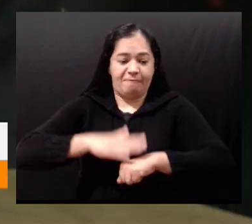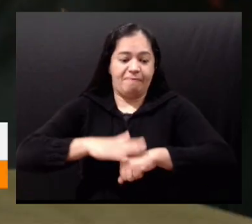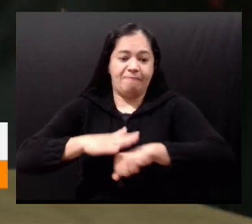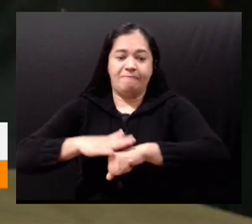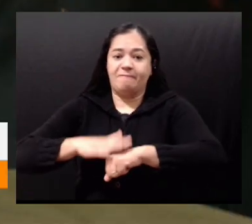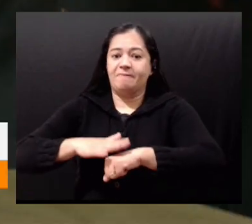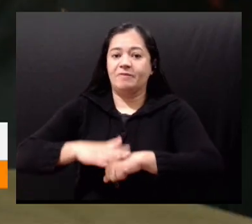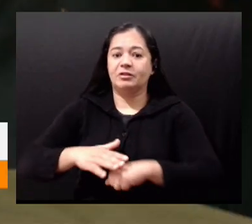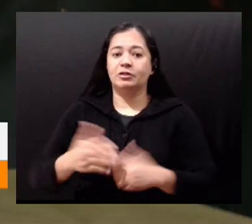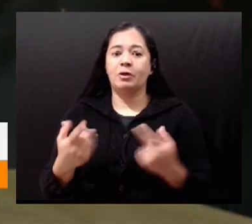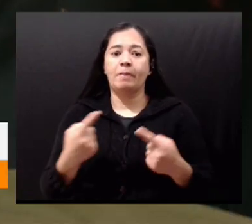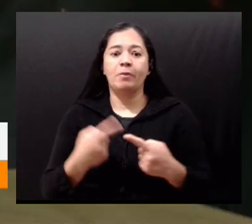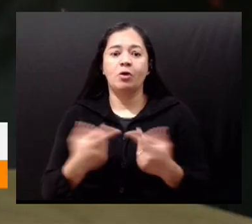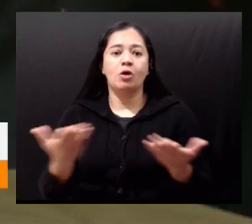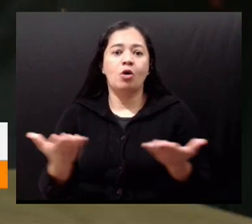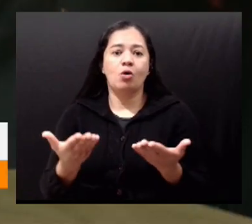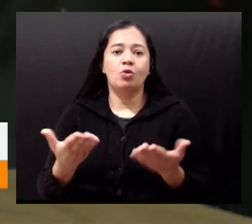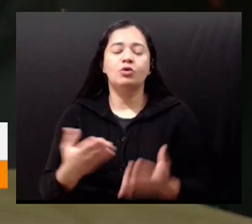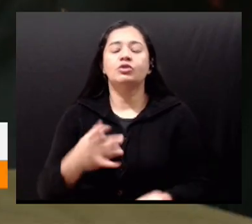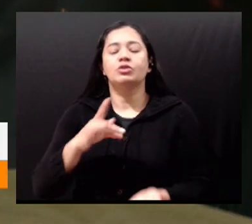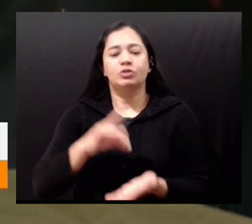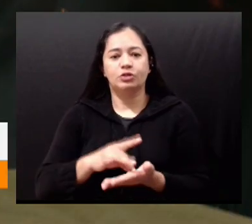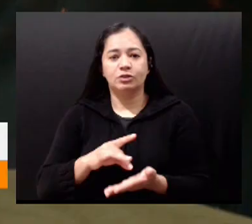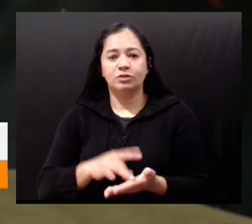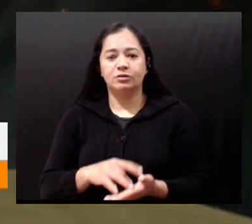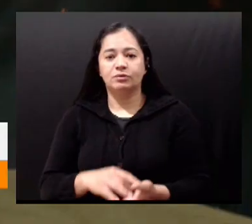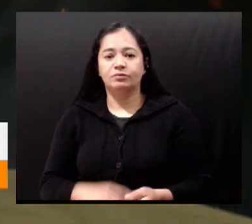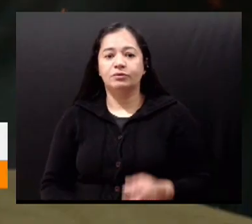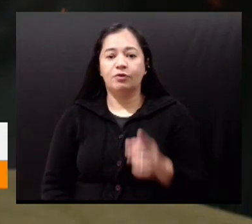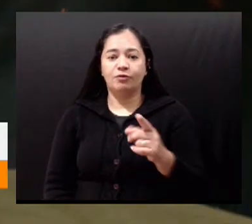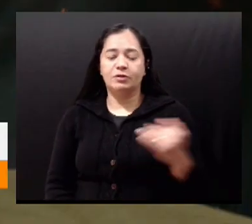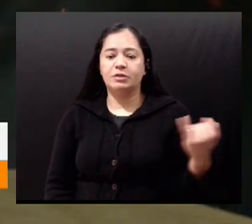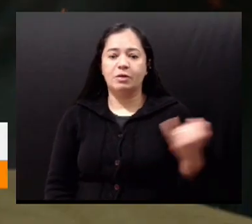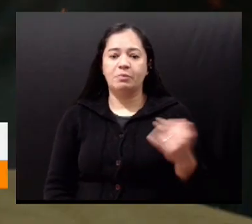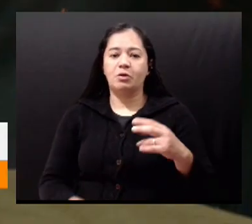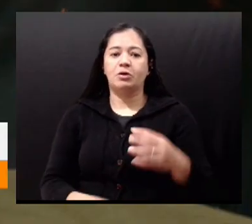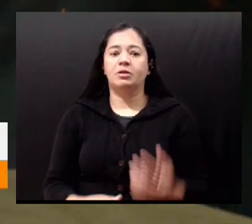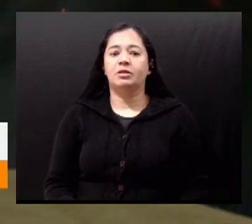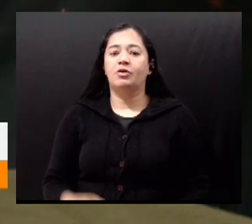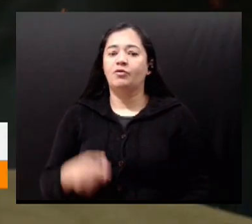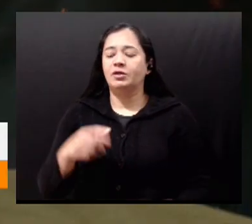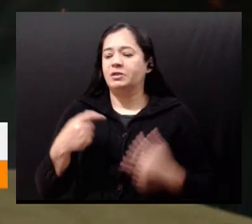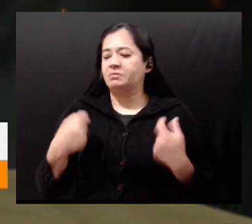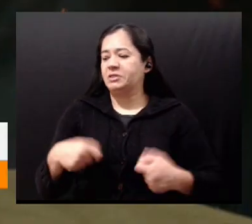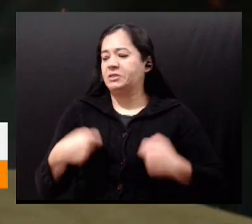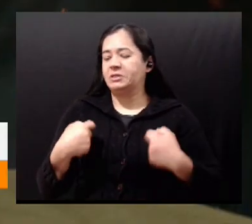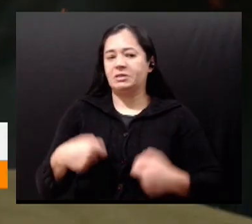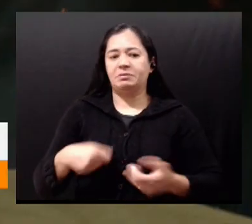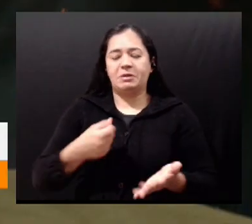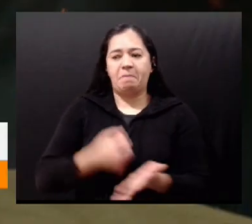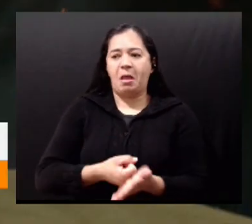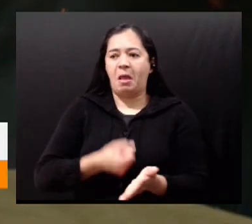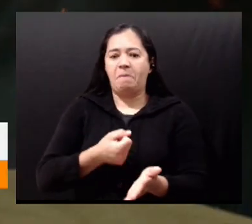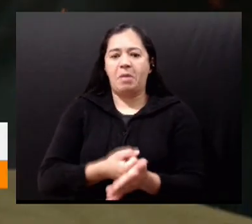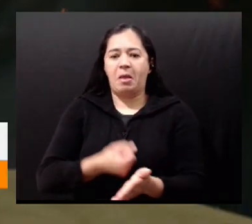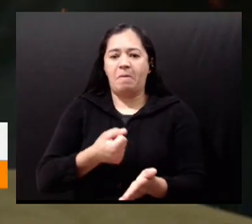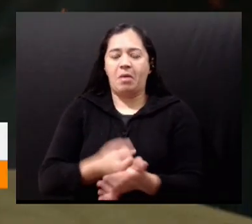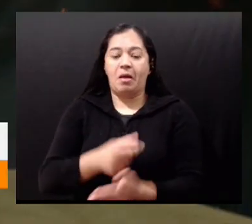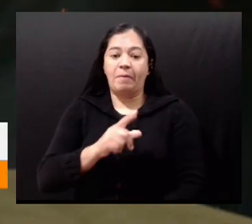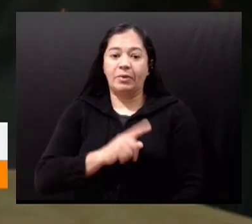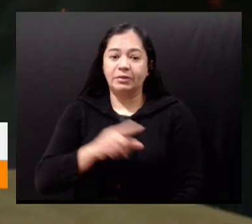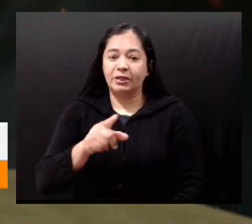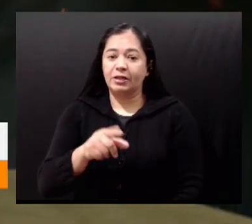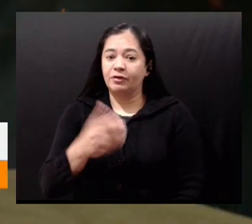a realidade, você vale o quanto você entrega, né, então você precisa entregar e a cobrança ela existe e você não quer ser cobrado e por isso